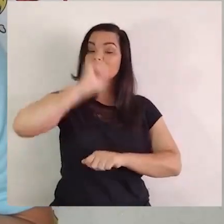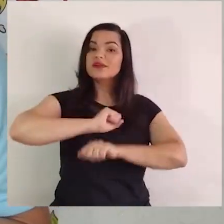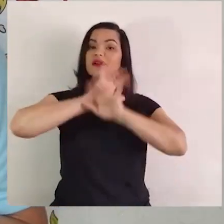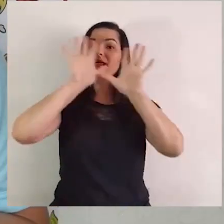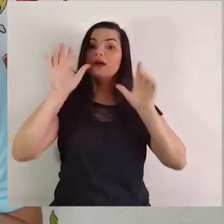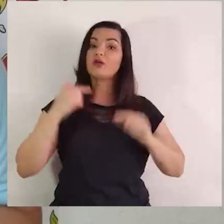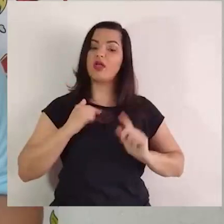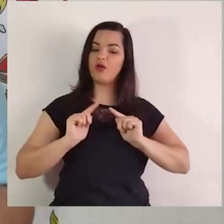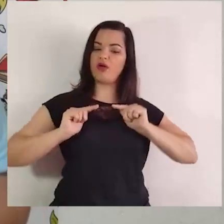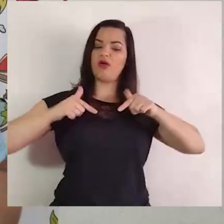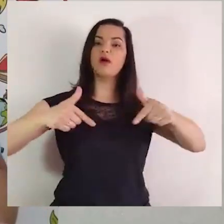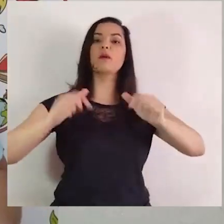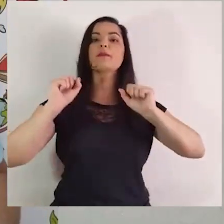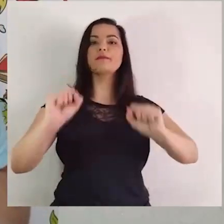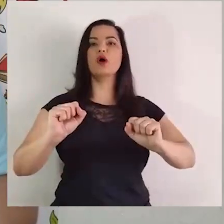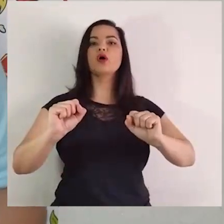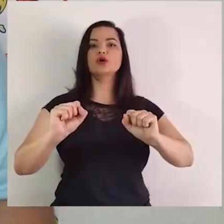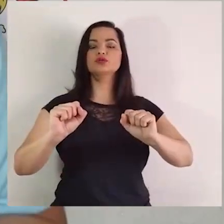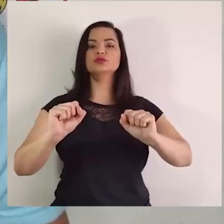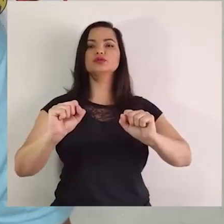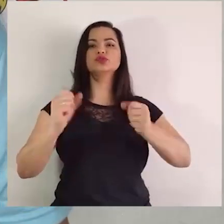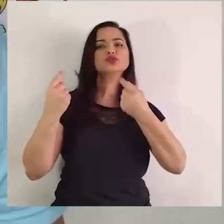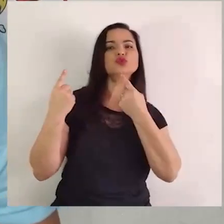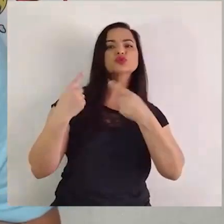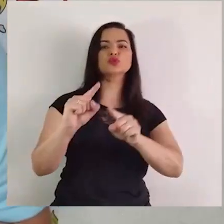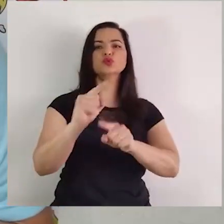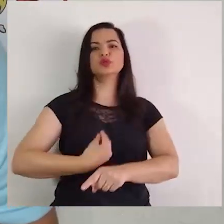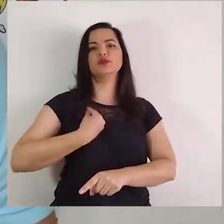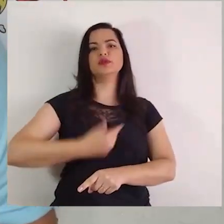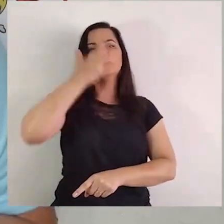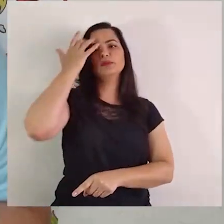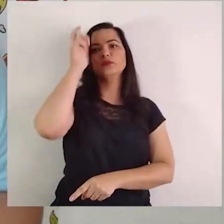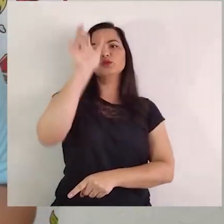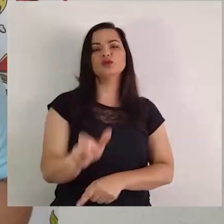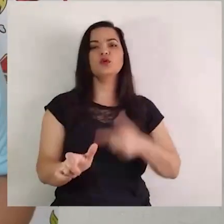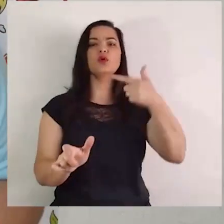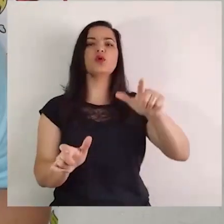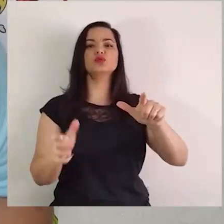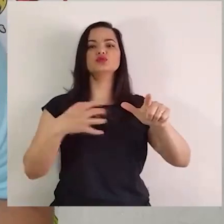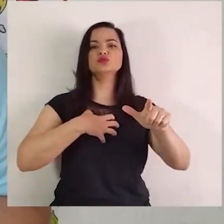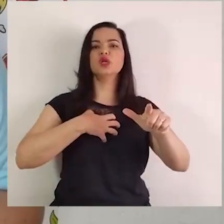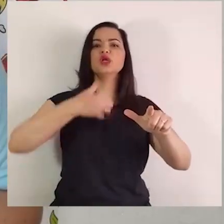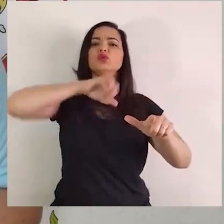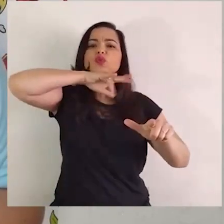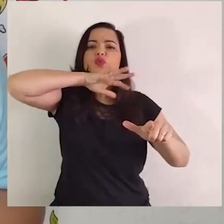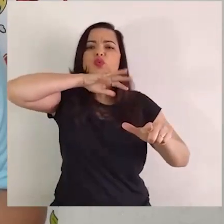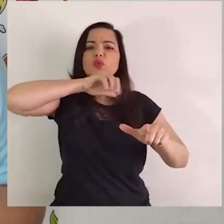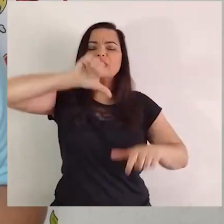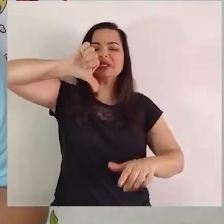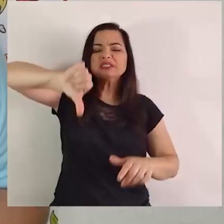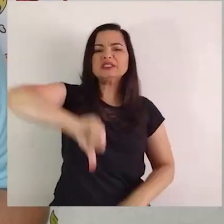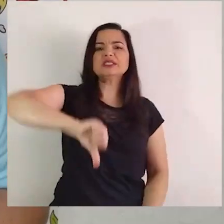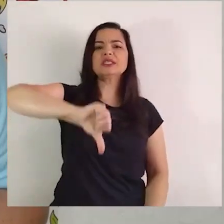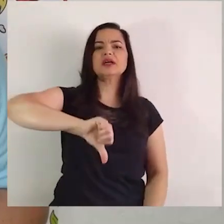ações, elas podem afetar a vida de outras pessoas de uma maneira muito ruim, de uma maneira